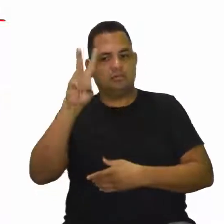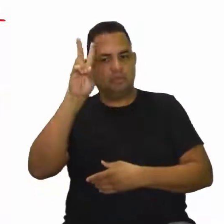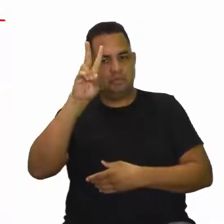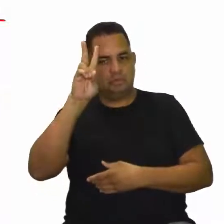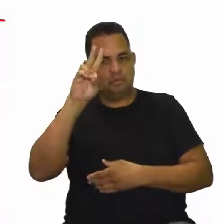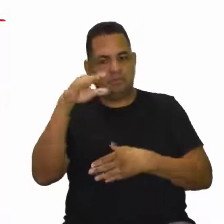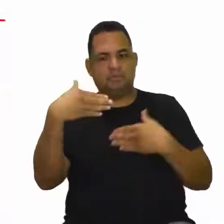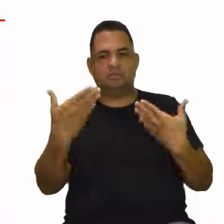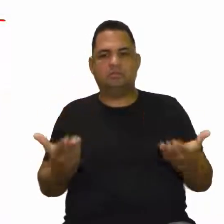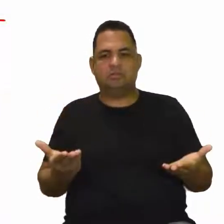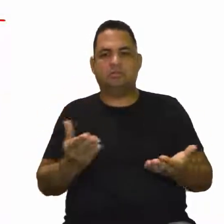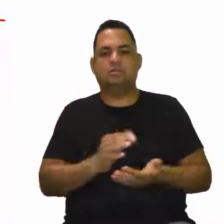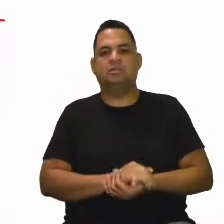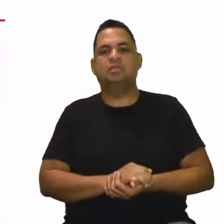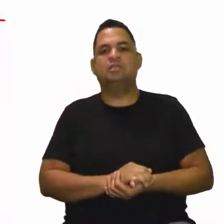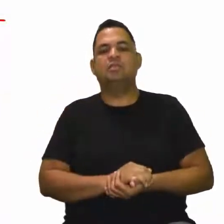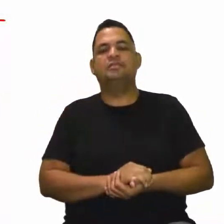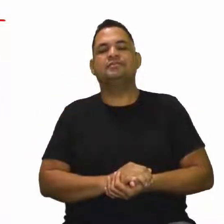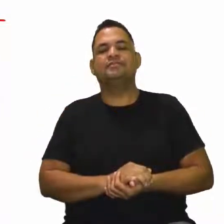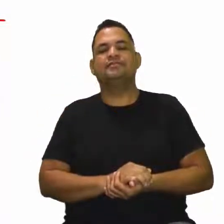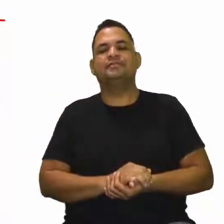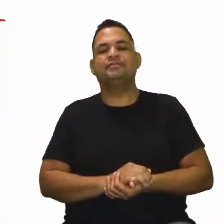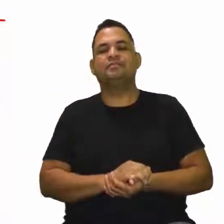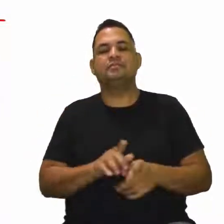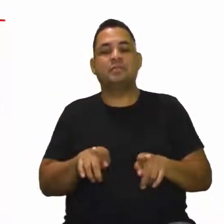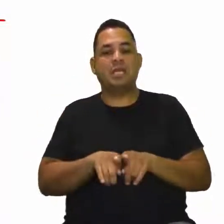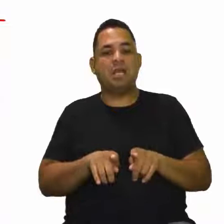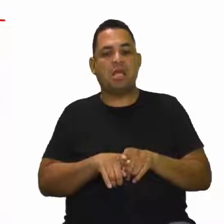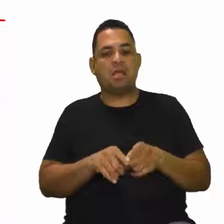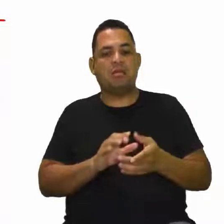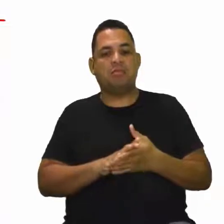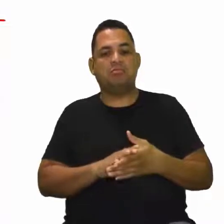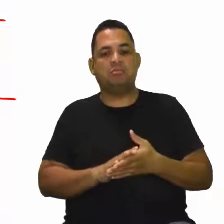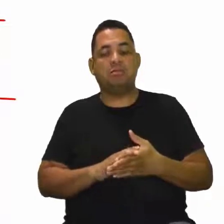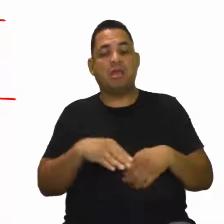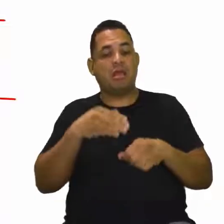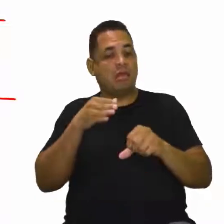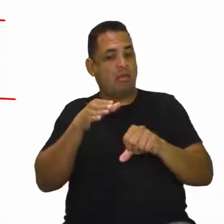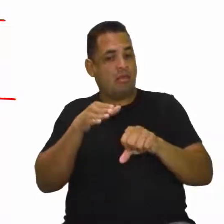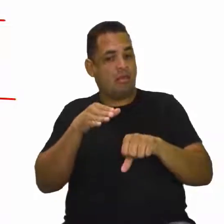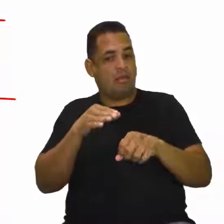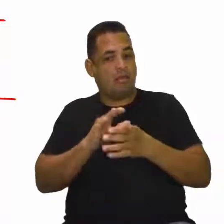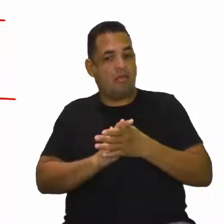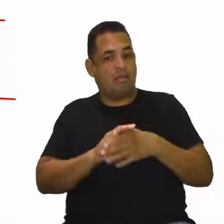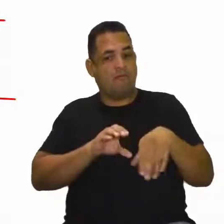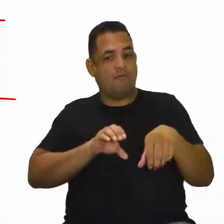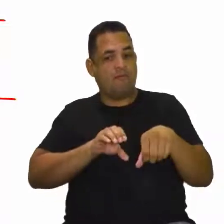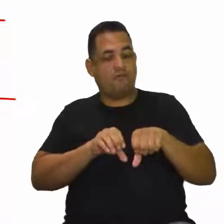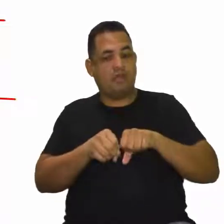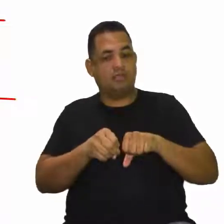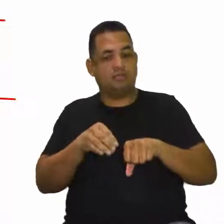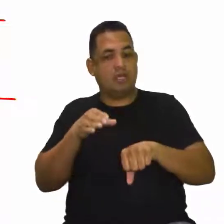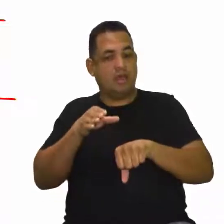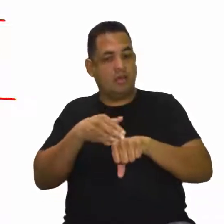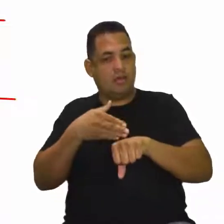História. Olha que bacana. E também sou arqueólogo. Olha aí,